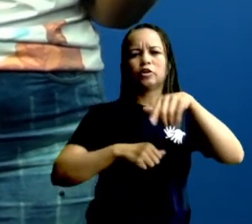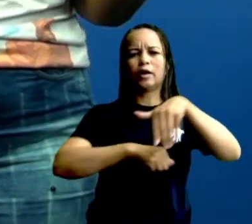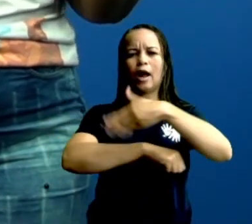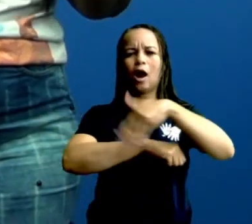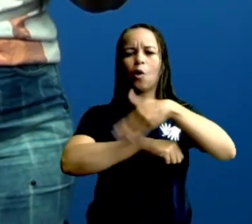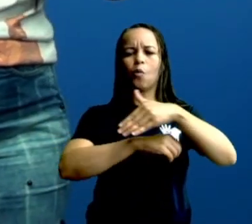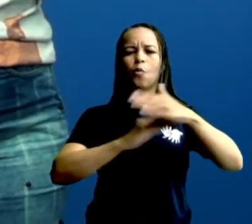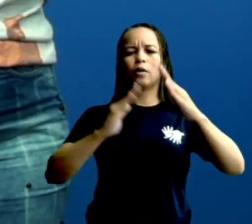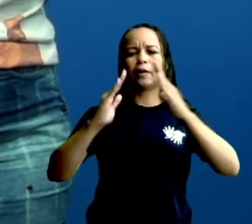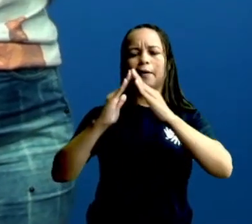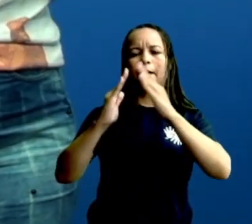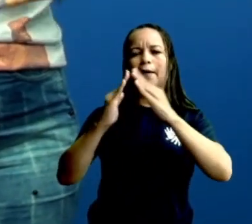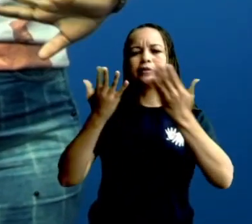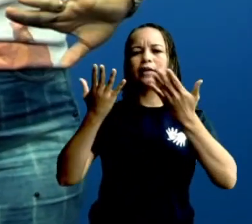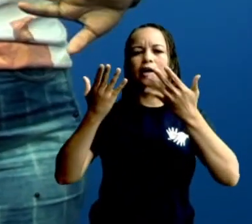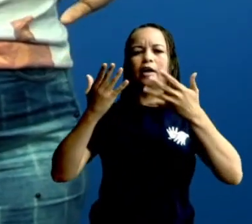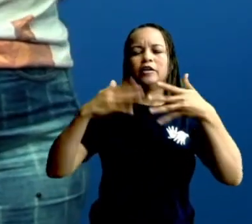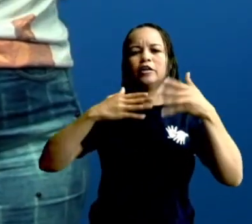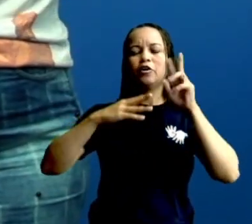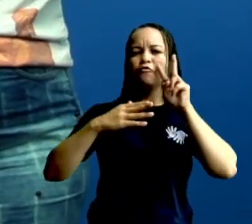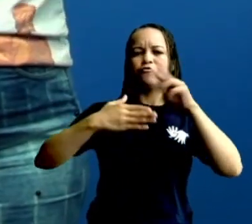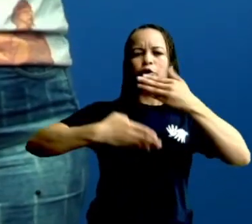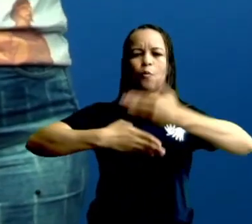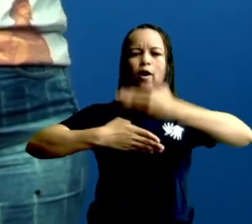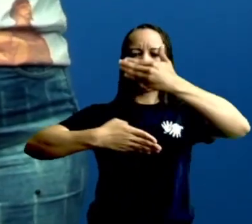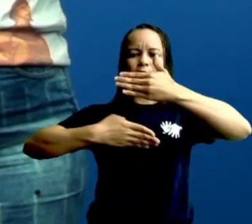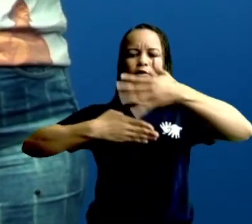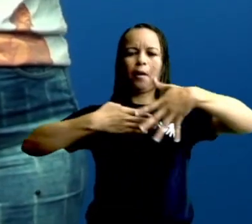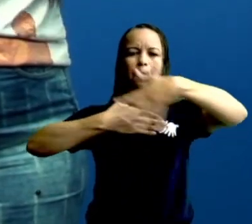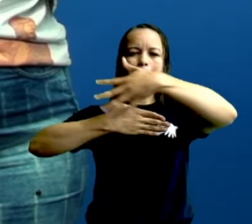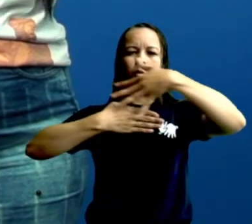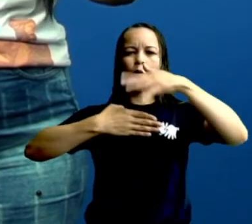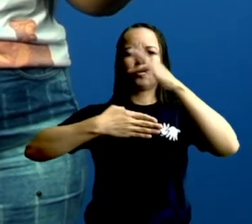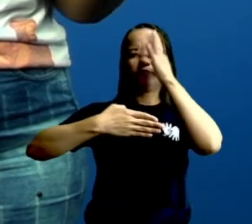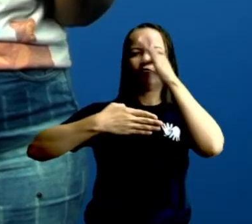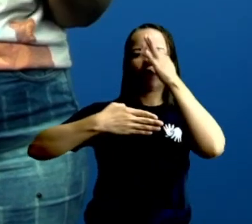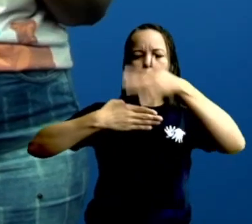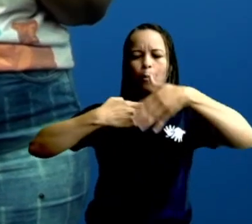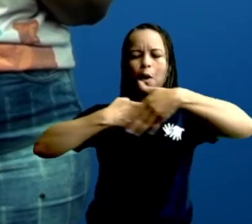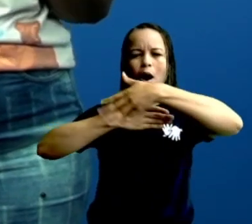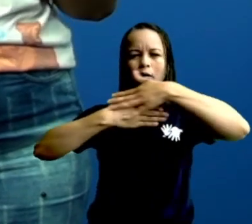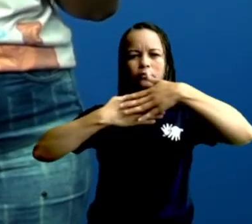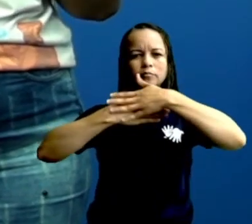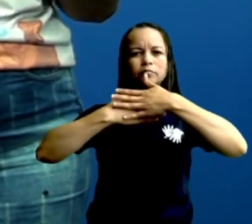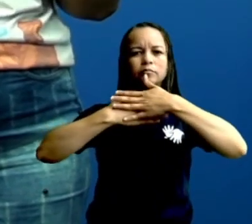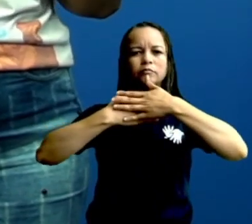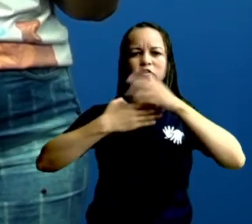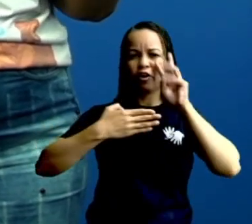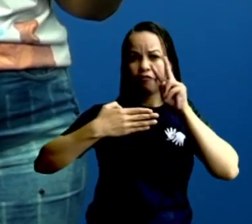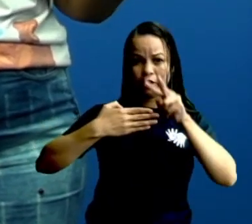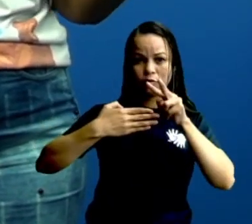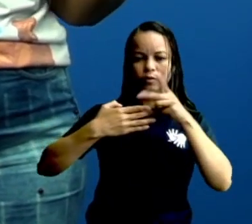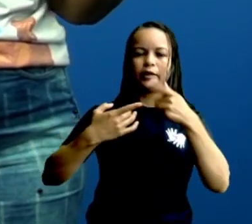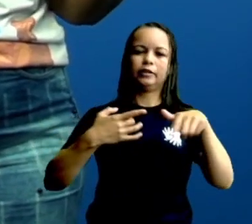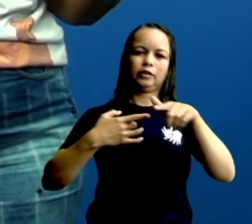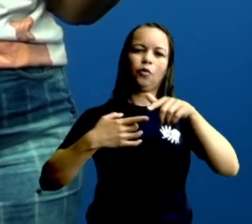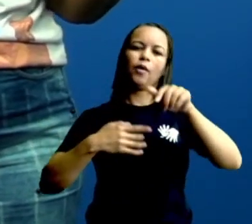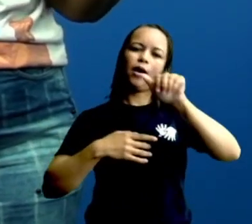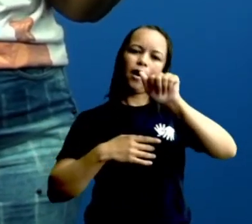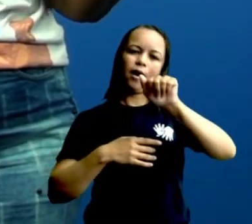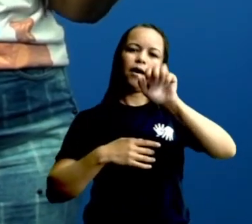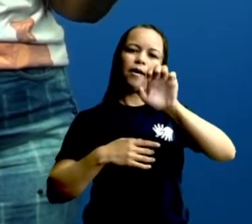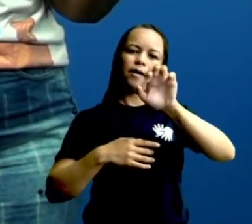exemplo, e viu aquele muro que é cheio de plantinhas no muro todo? Pronto, aquelas são plantas